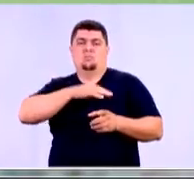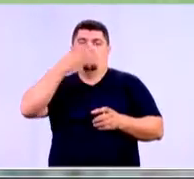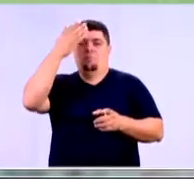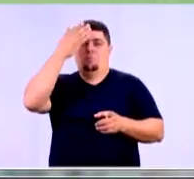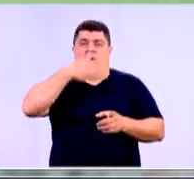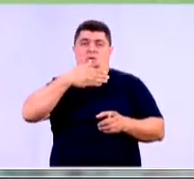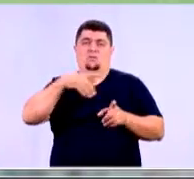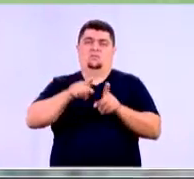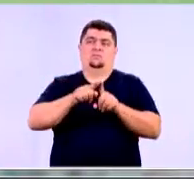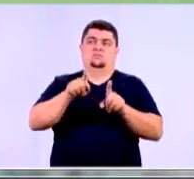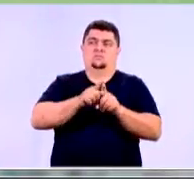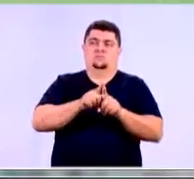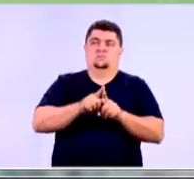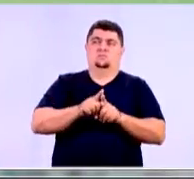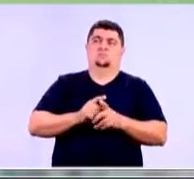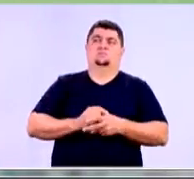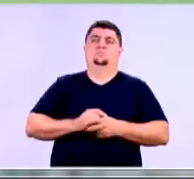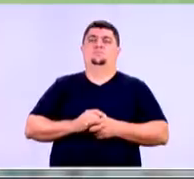está te pedindo crédito.